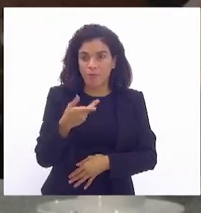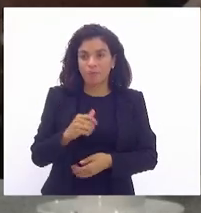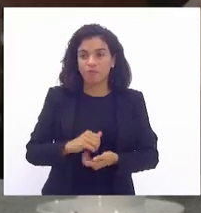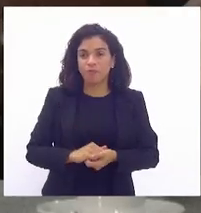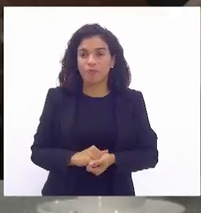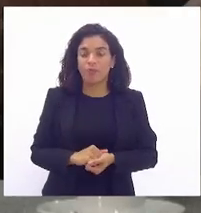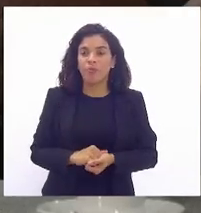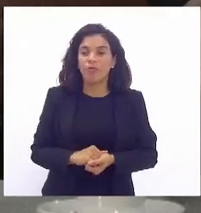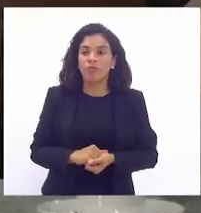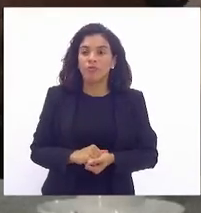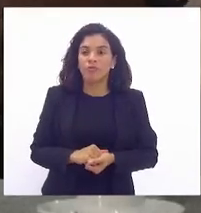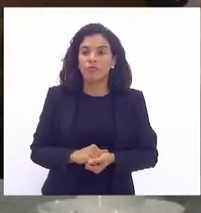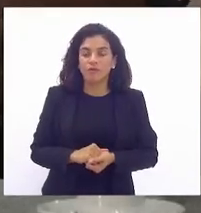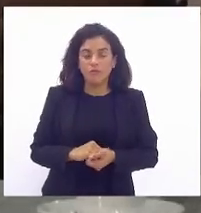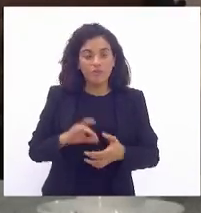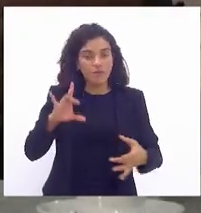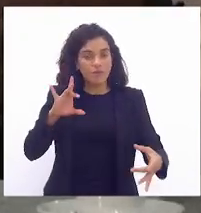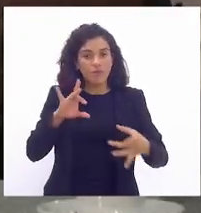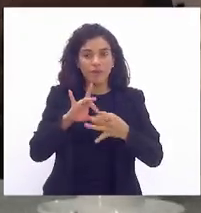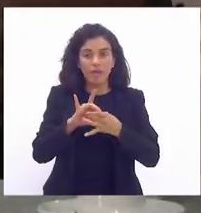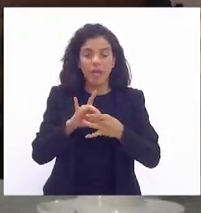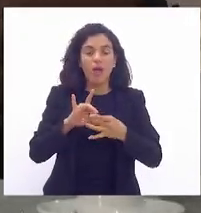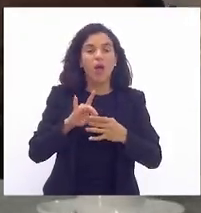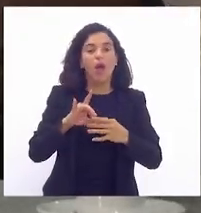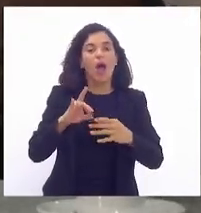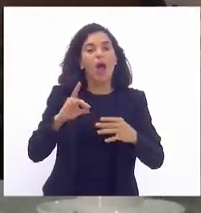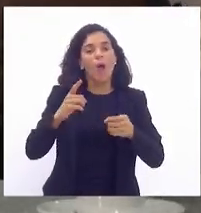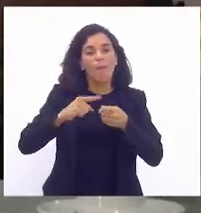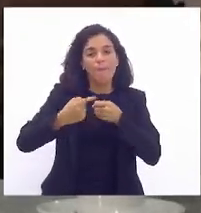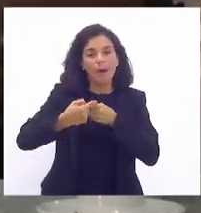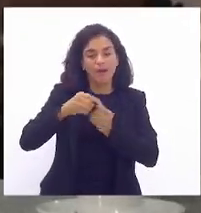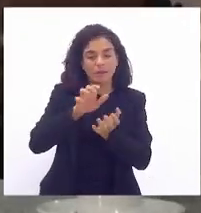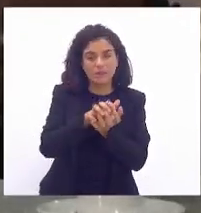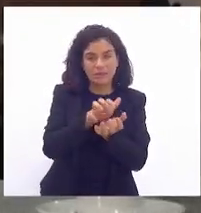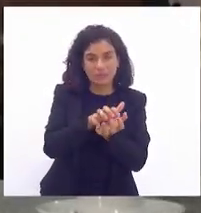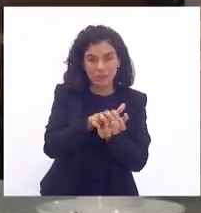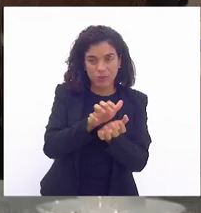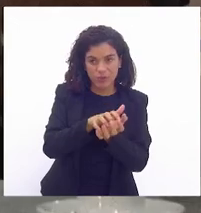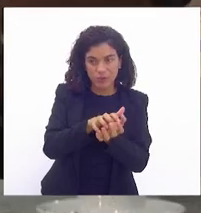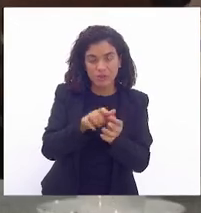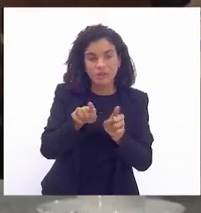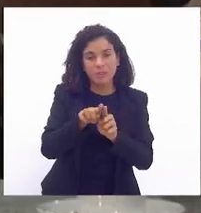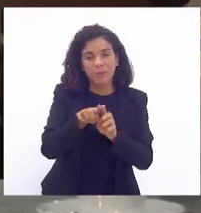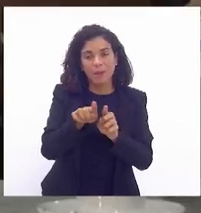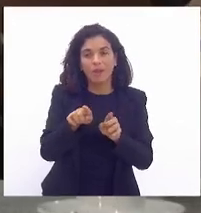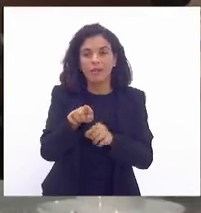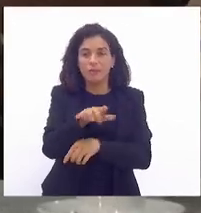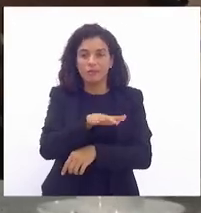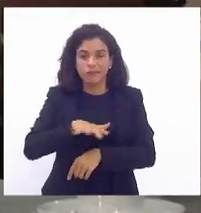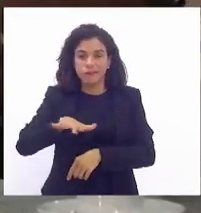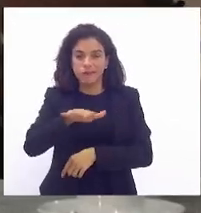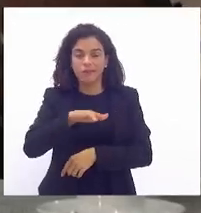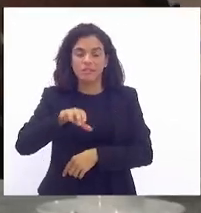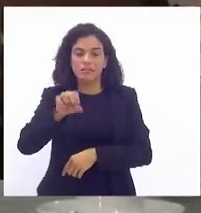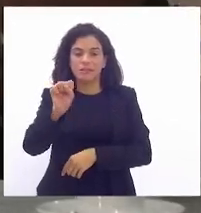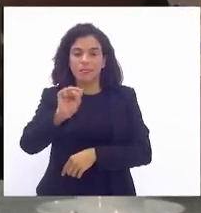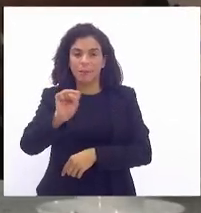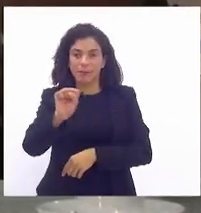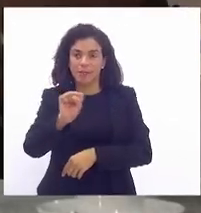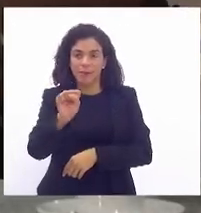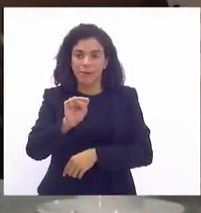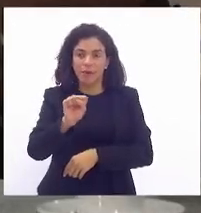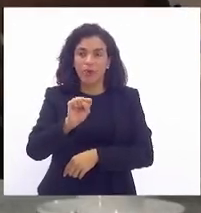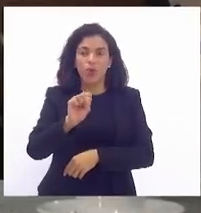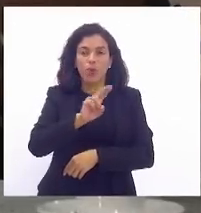da Térmio, acionado ao bairro de Santa Cruz e localidades próximas à Baía de Sepetiba, que sofre com o